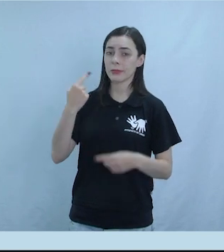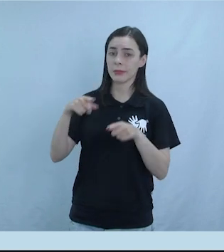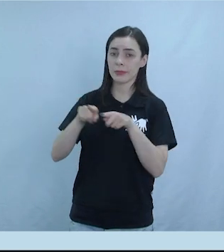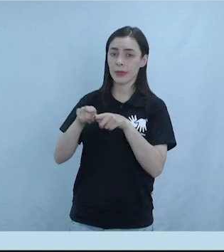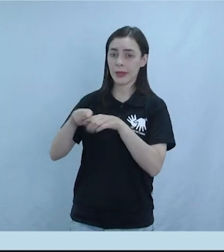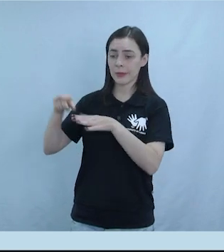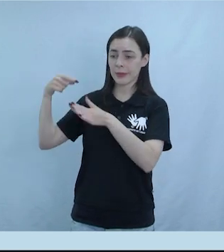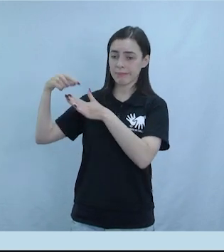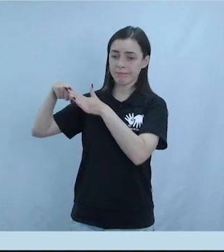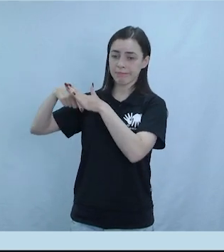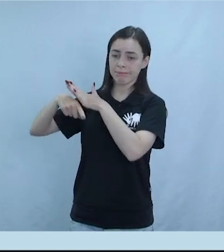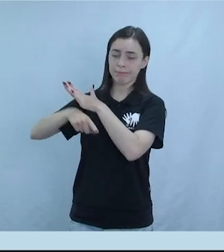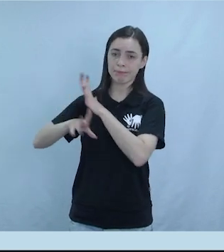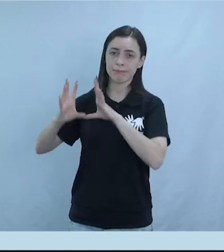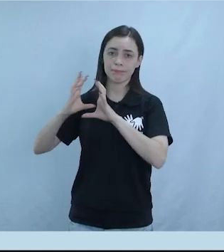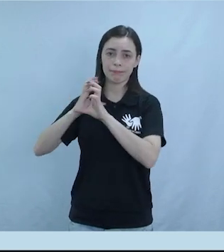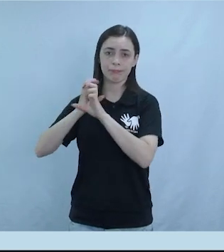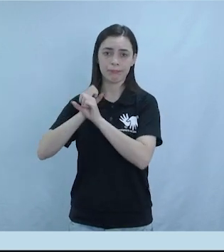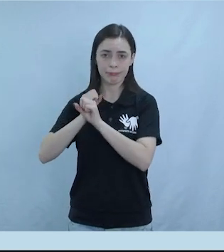das cavernas.